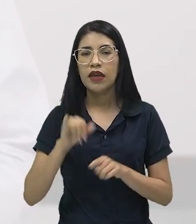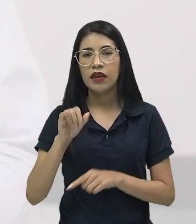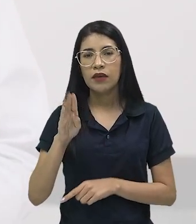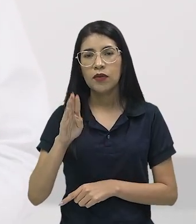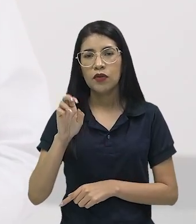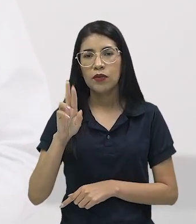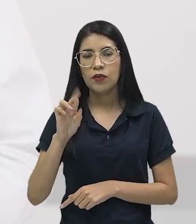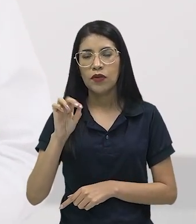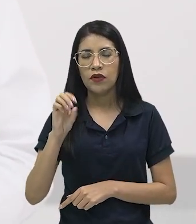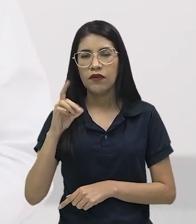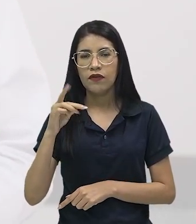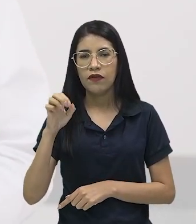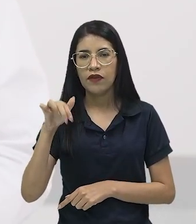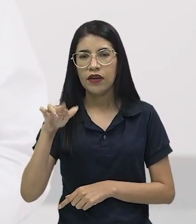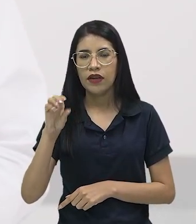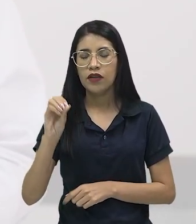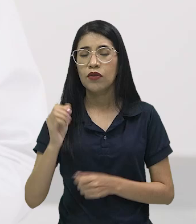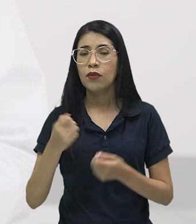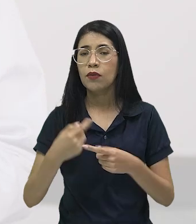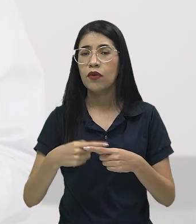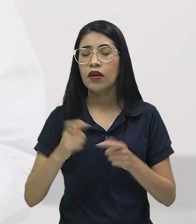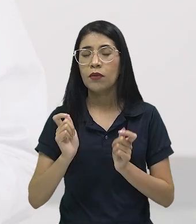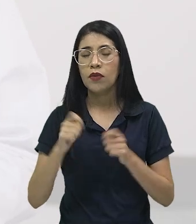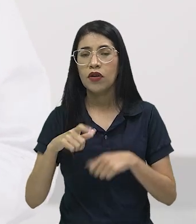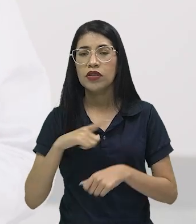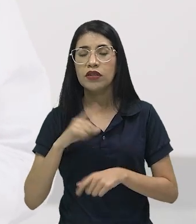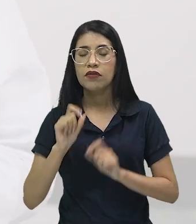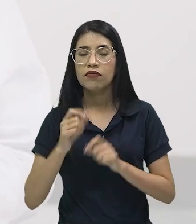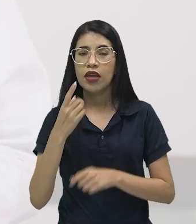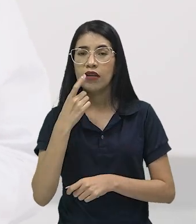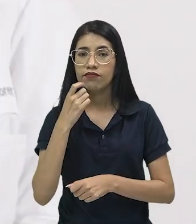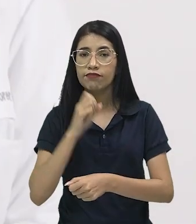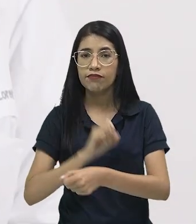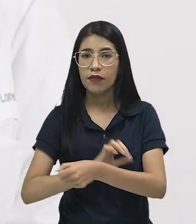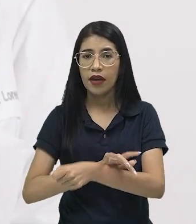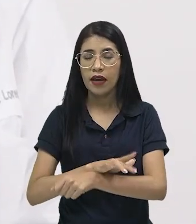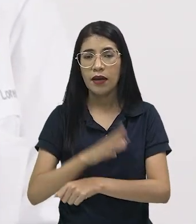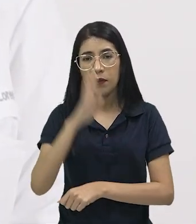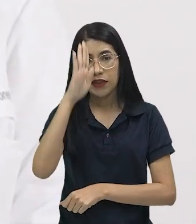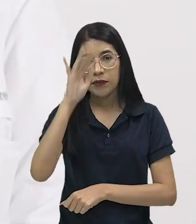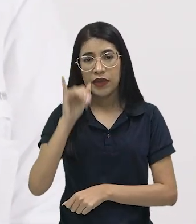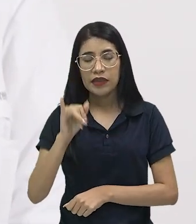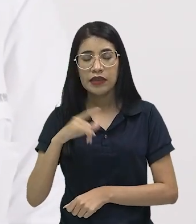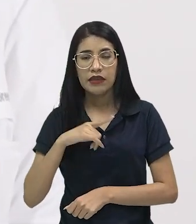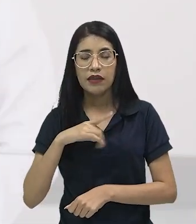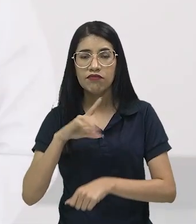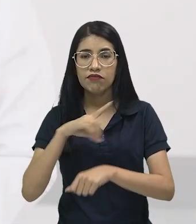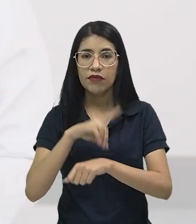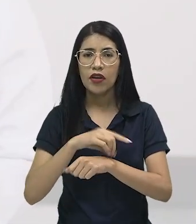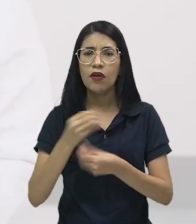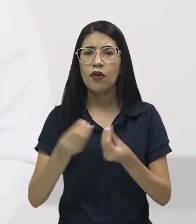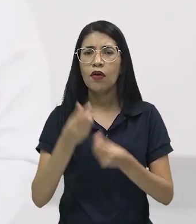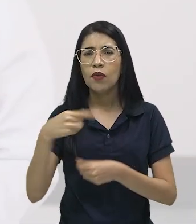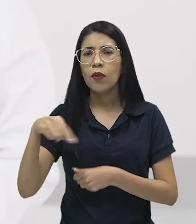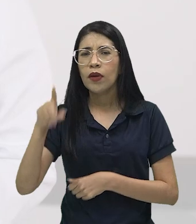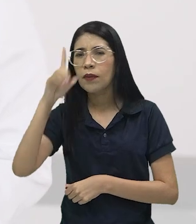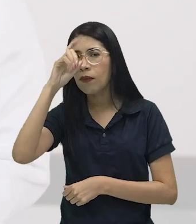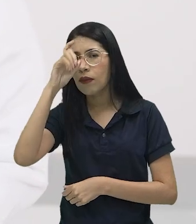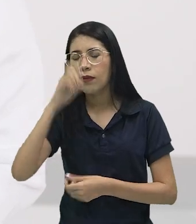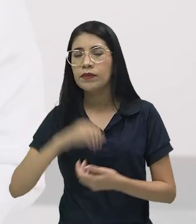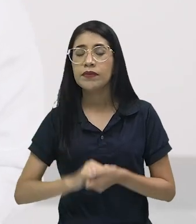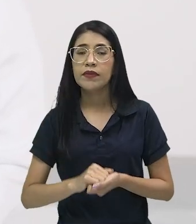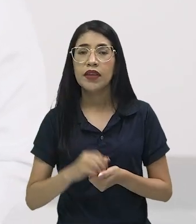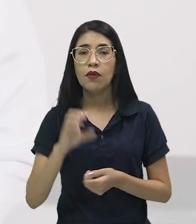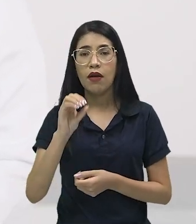vista a possibilidade de hemorragias, principalmente em casos de dengue. Quando devemos ir ao médico? A orientação do Ministério